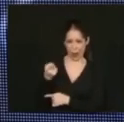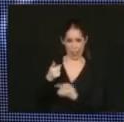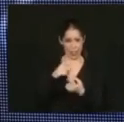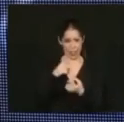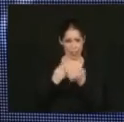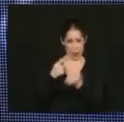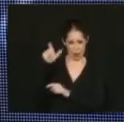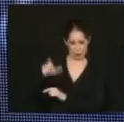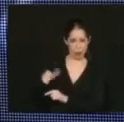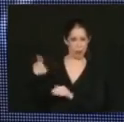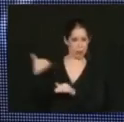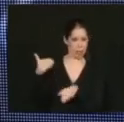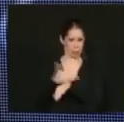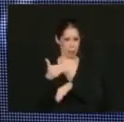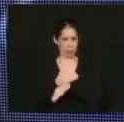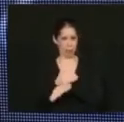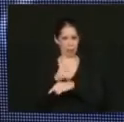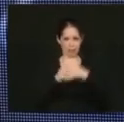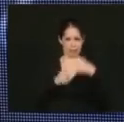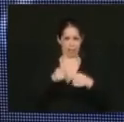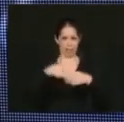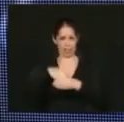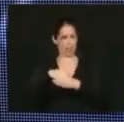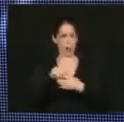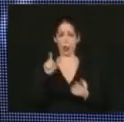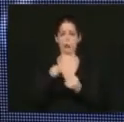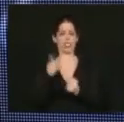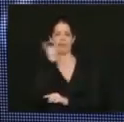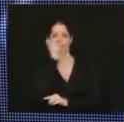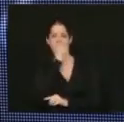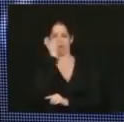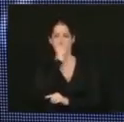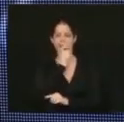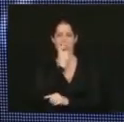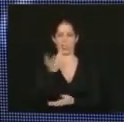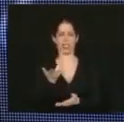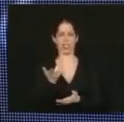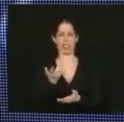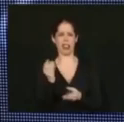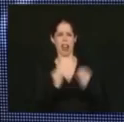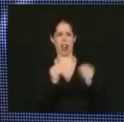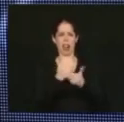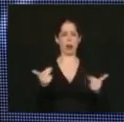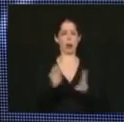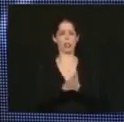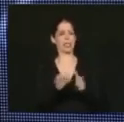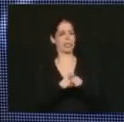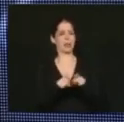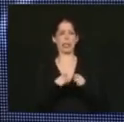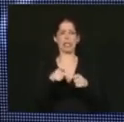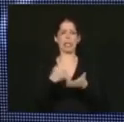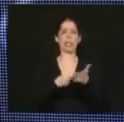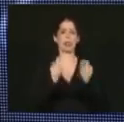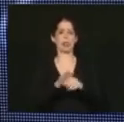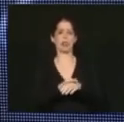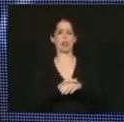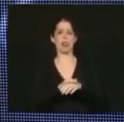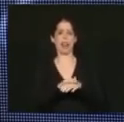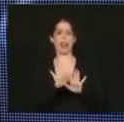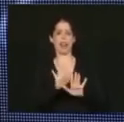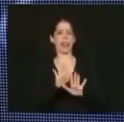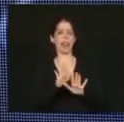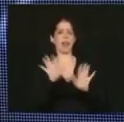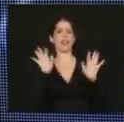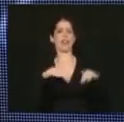faltar com a verdade para mentir para tentar desestabilizar o debate de ideias eu quero apresentar para vocês aquilo que nós